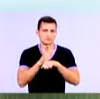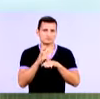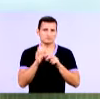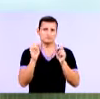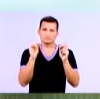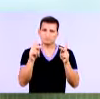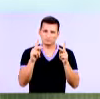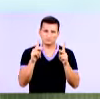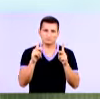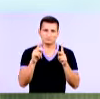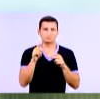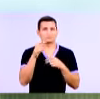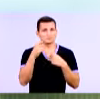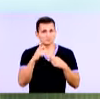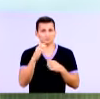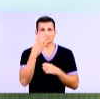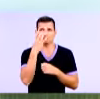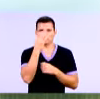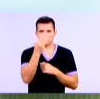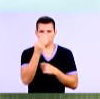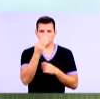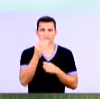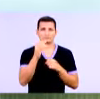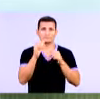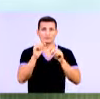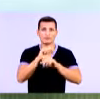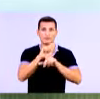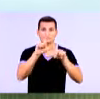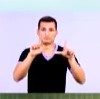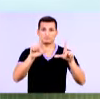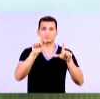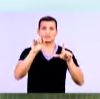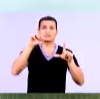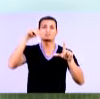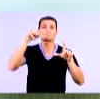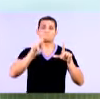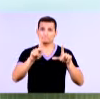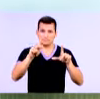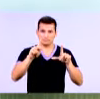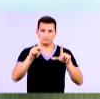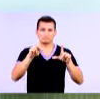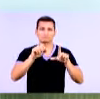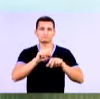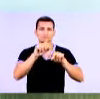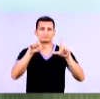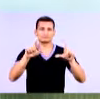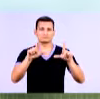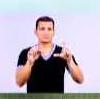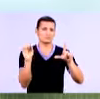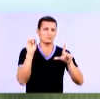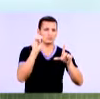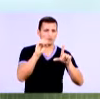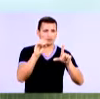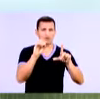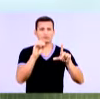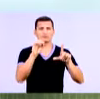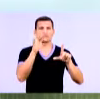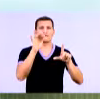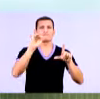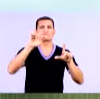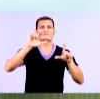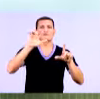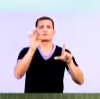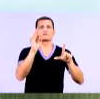vai ter que obter uma foto, vai abrir essa imagem no GIMP, vai aplicar algum filtro sobre essa